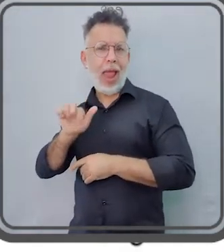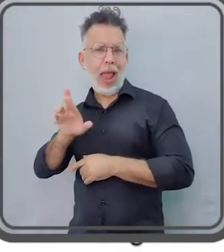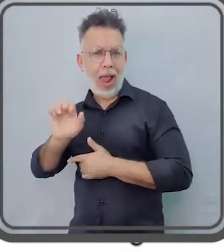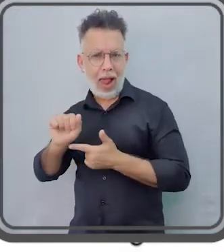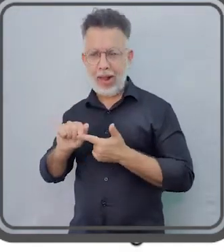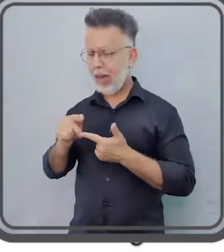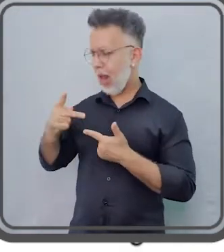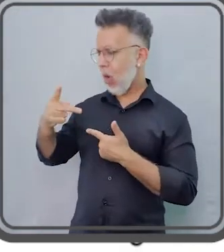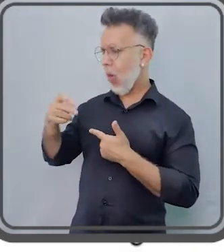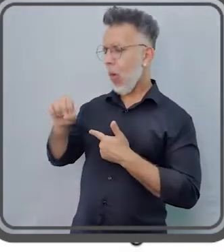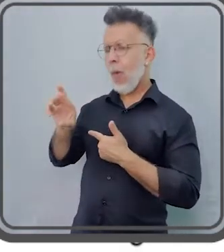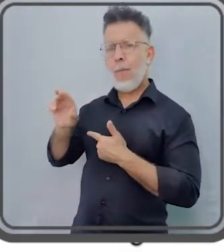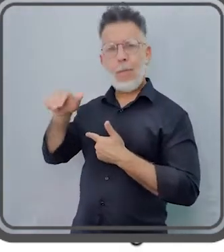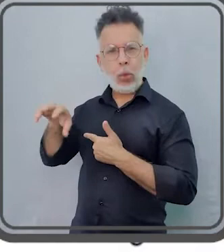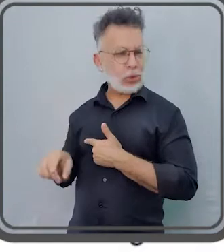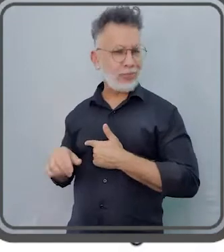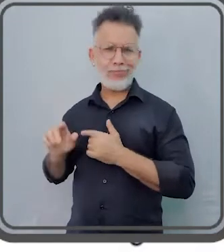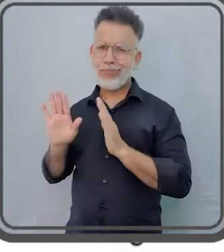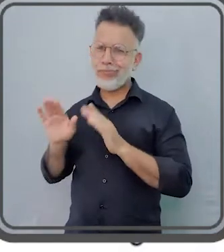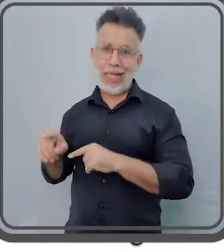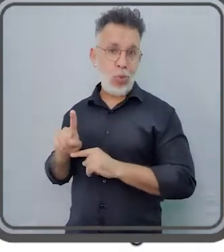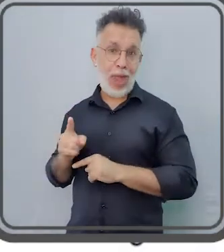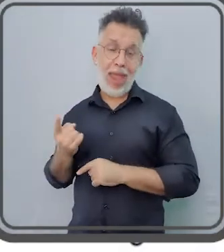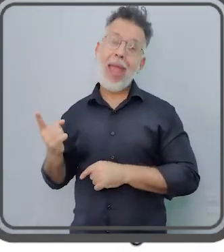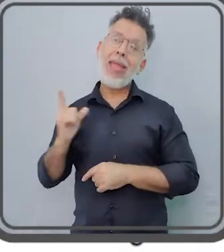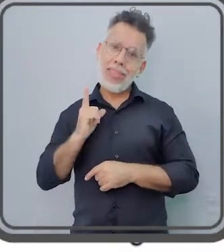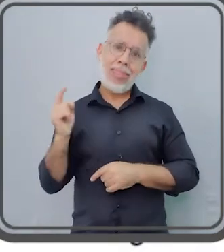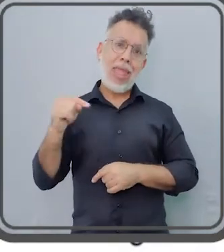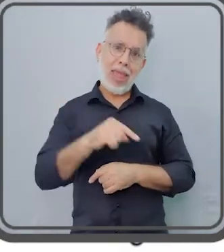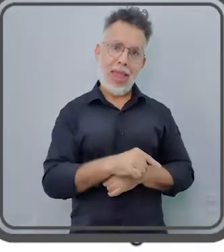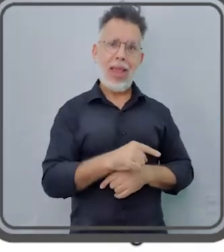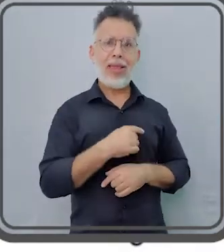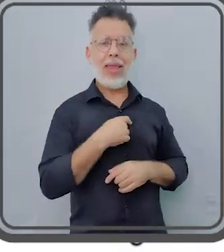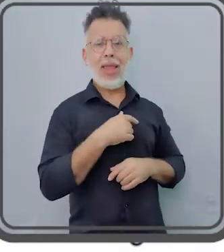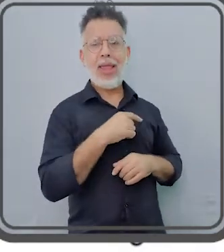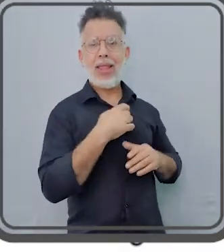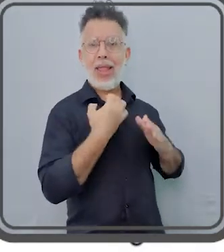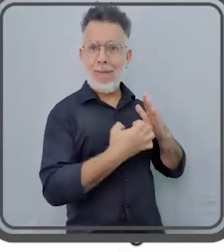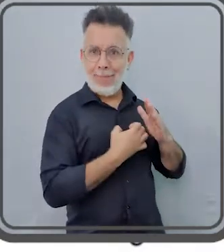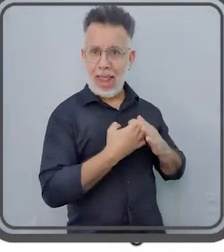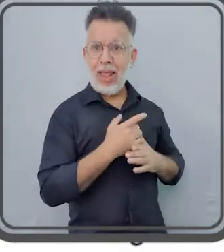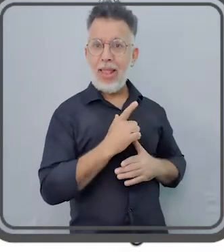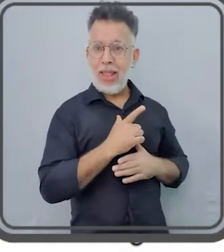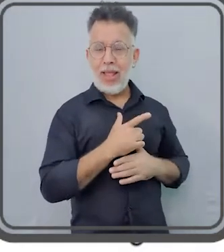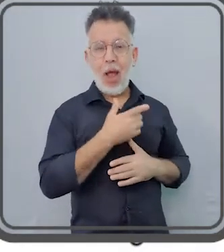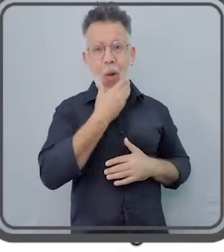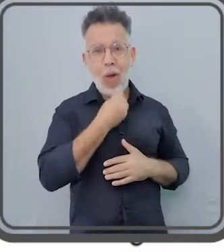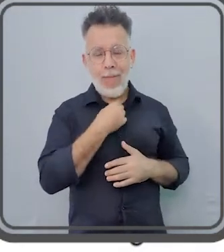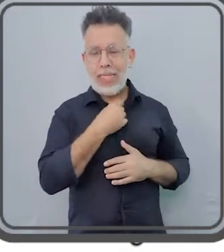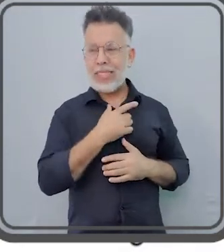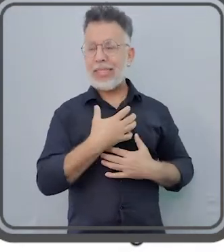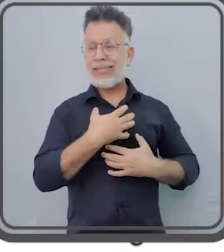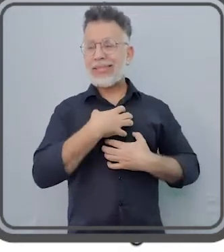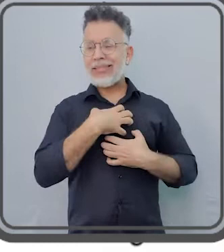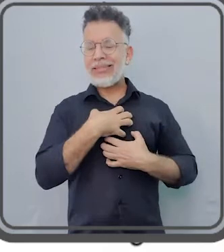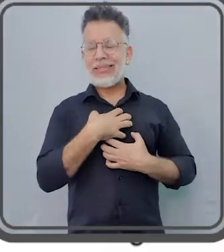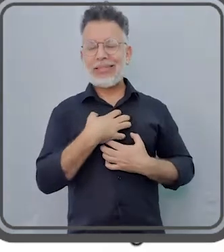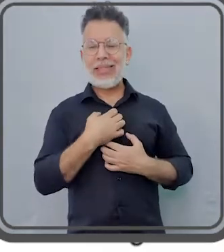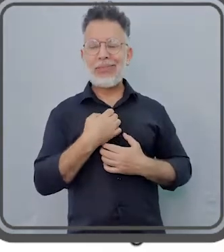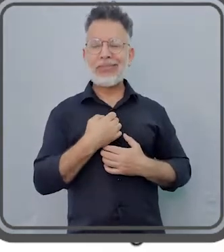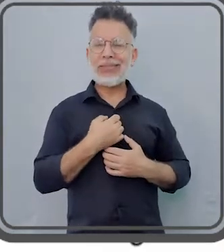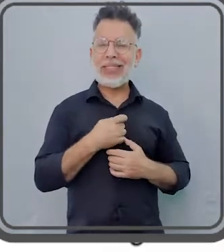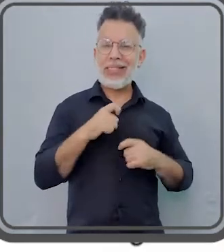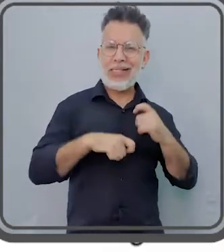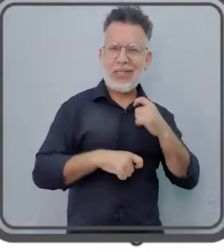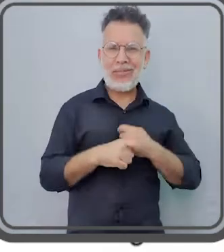homens querendo, puta, eu queria ter esse tipo de conversa sincera com a minha parceira, que também estão presos nessa sexualidade ruim, assim, sabe?